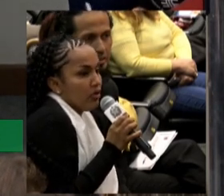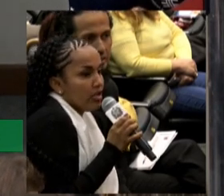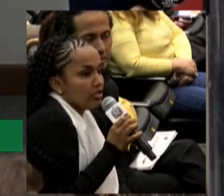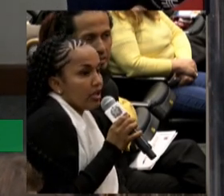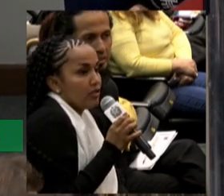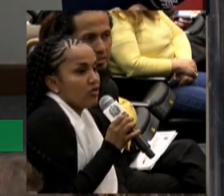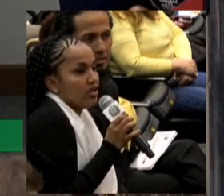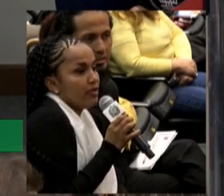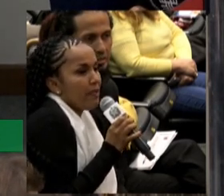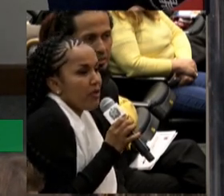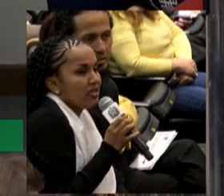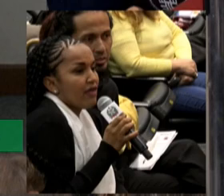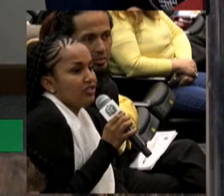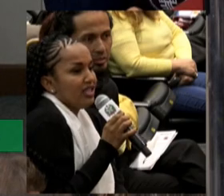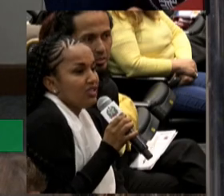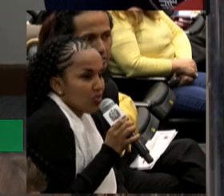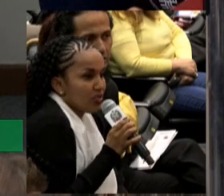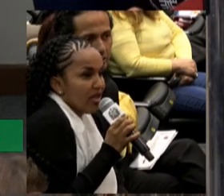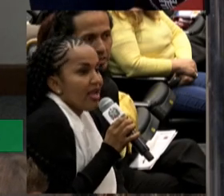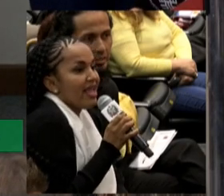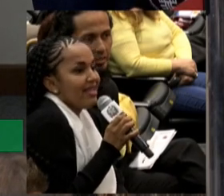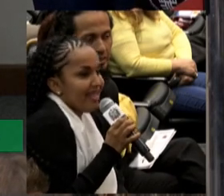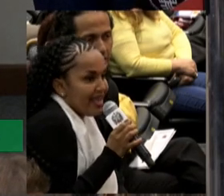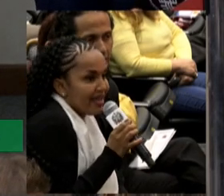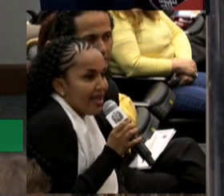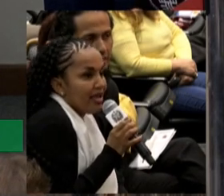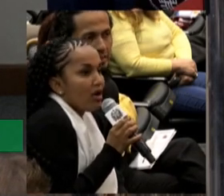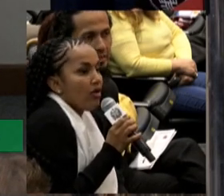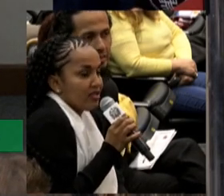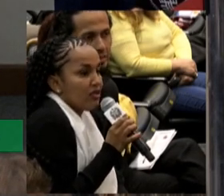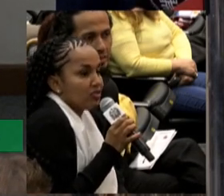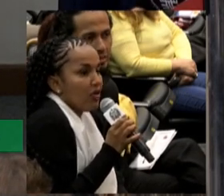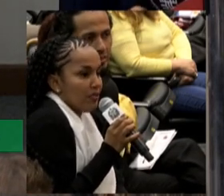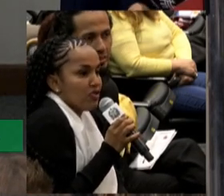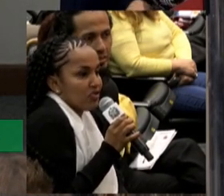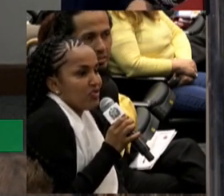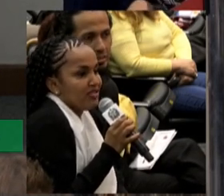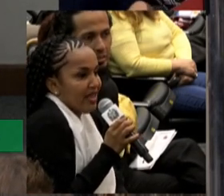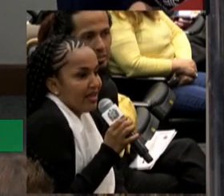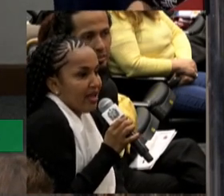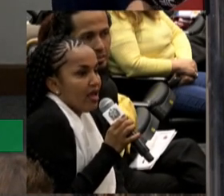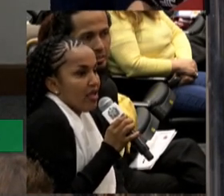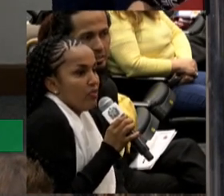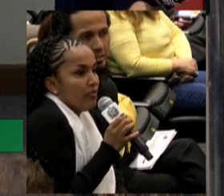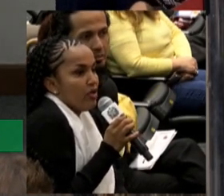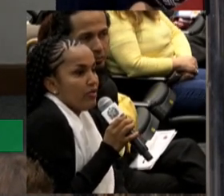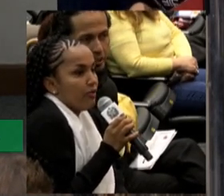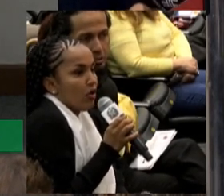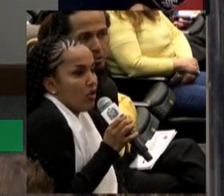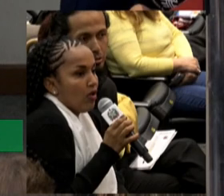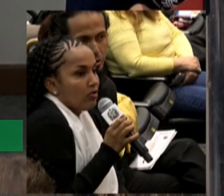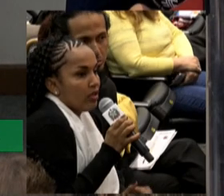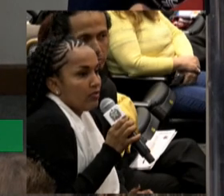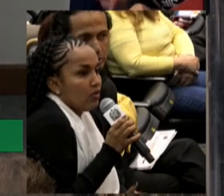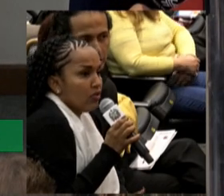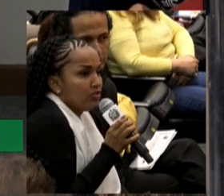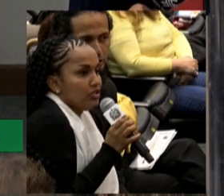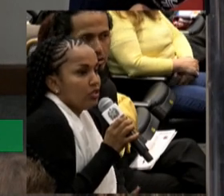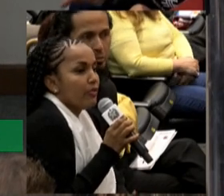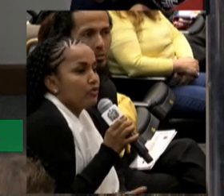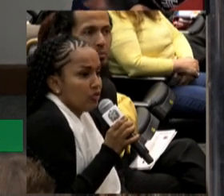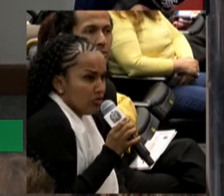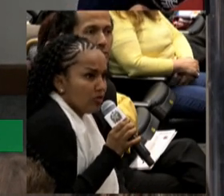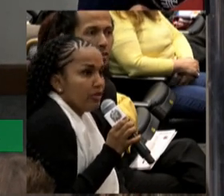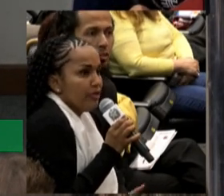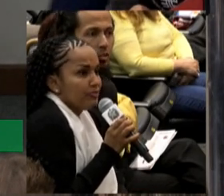questões políticas, as pessoas sempre me perguntam, ah, você é surda e é negra. Oh, sim, eu sou uma pessoa surda e negra, eu tenho um orgulho